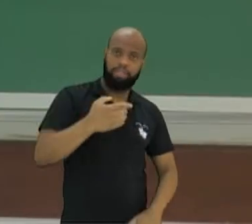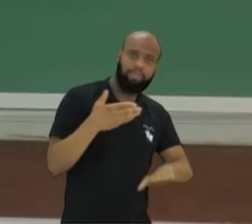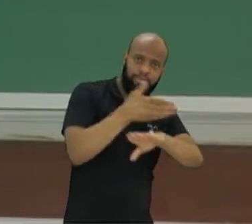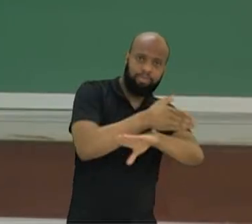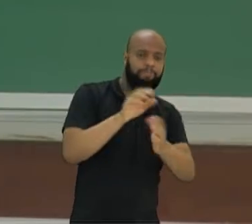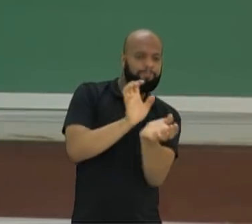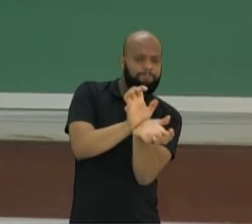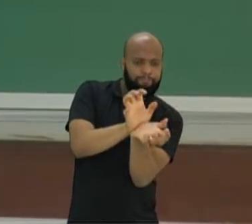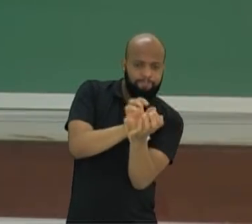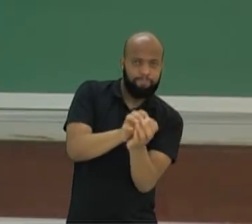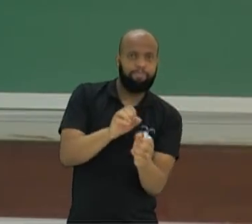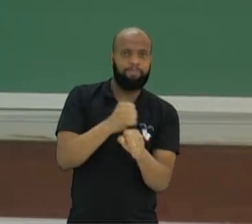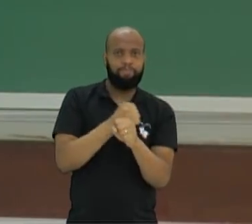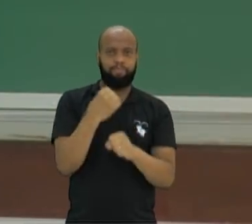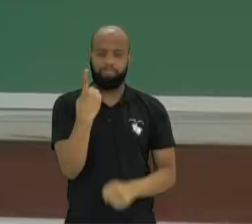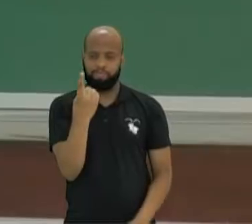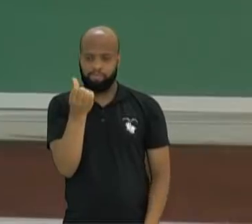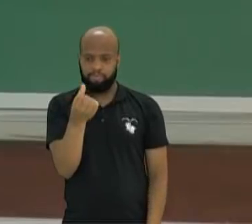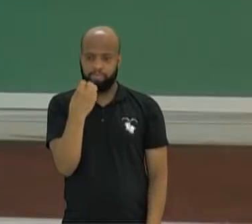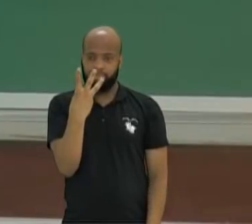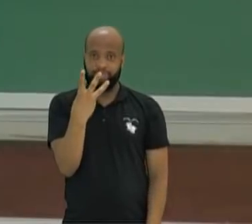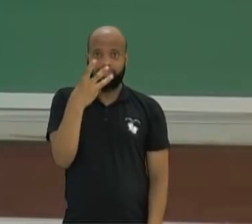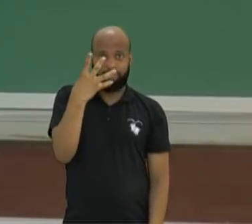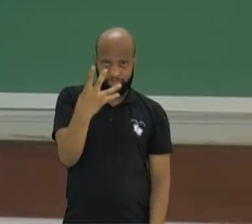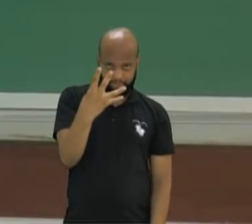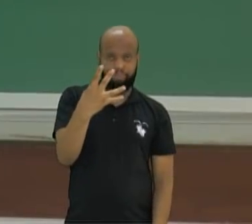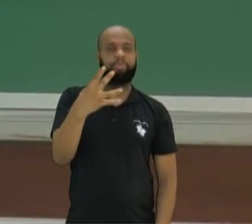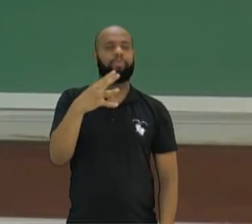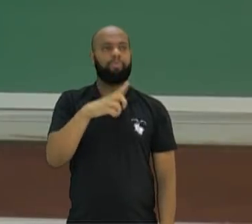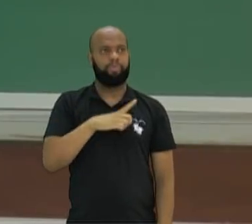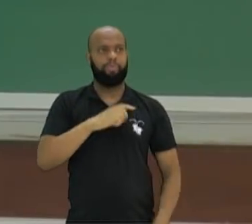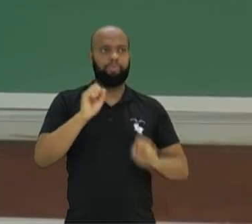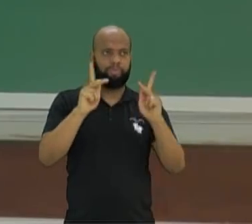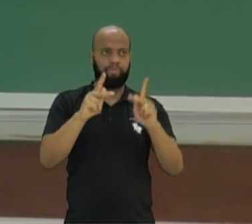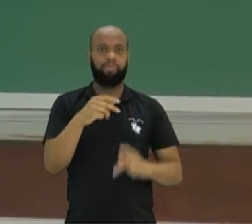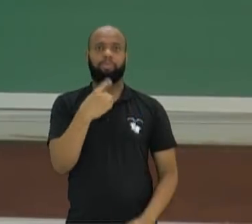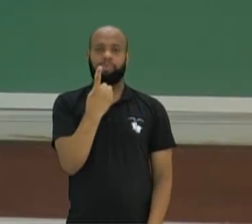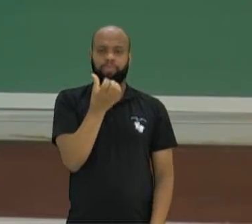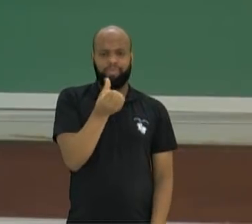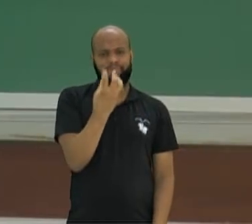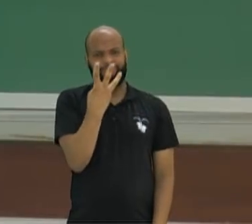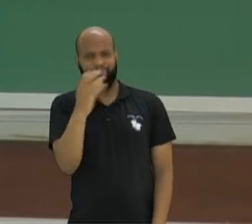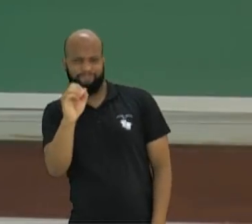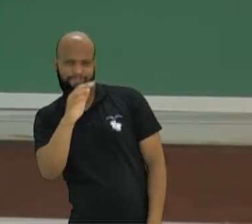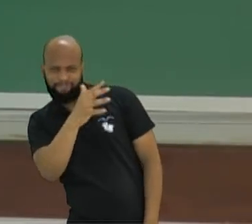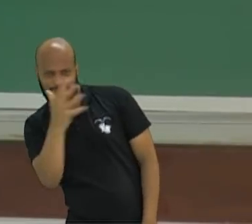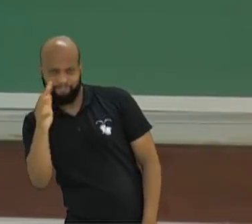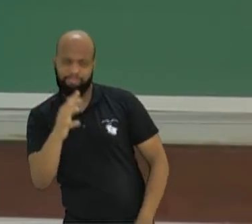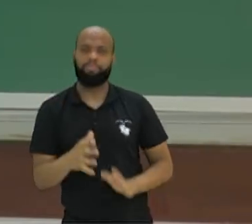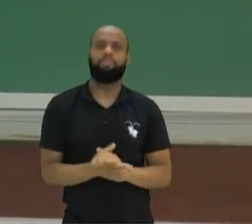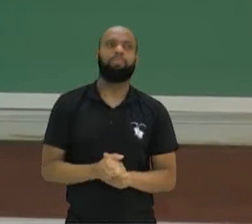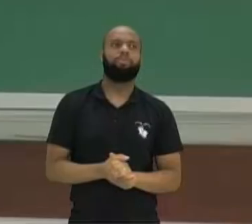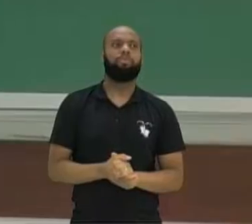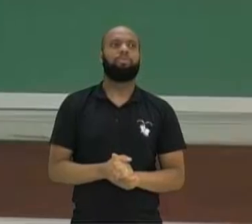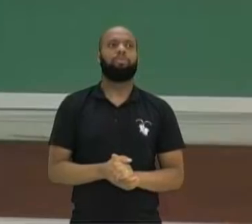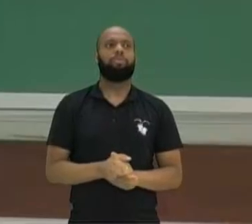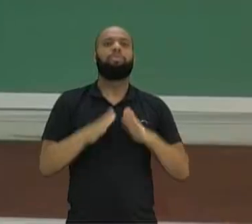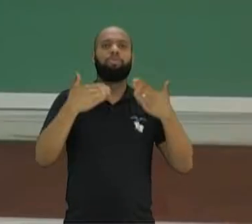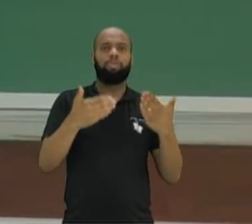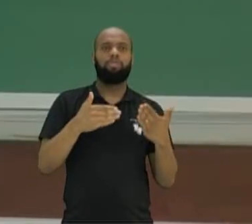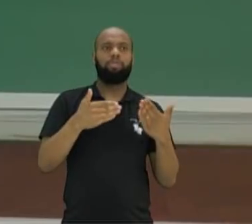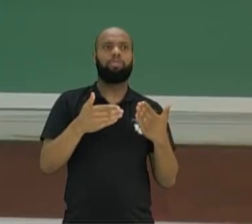em Pernambuco, 1637, 1634, né? Muito bem, 1630, 1634. Eles